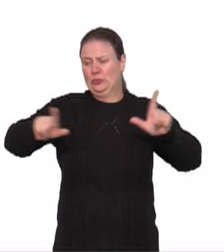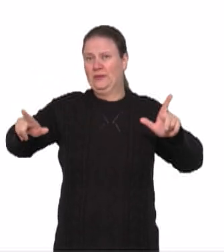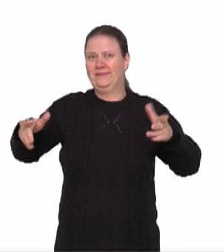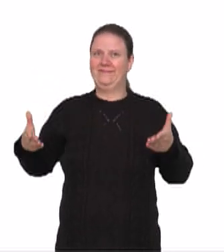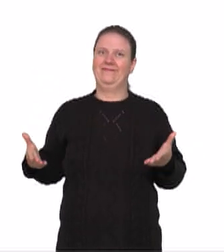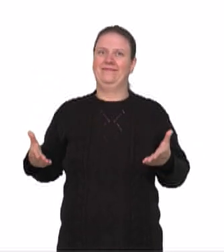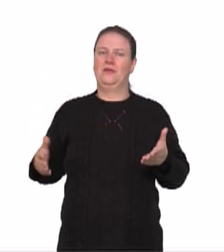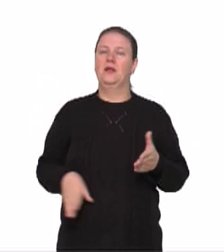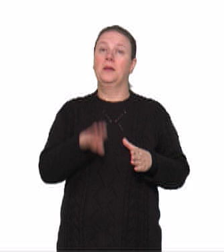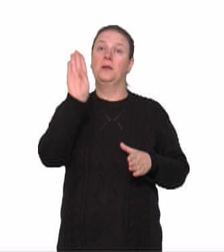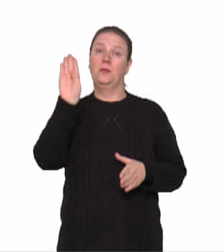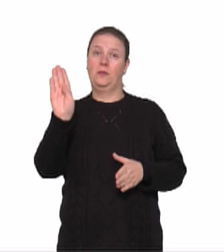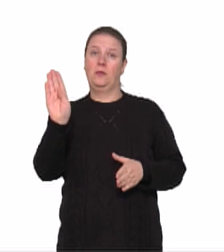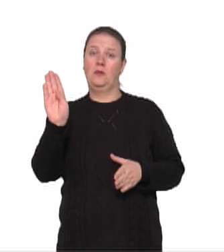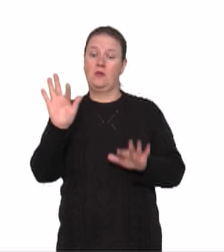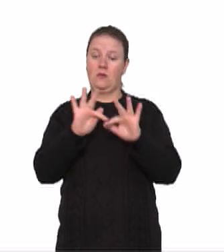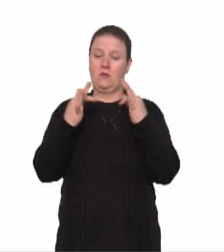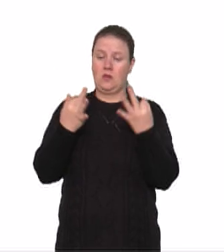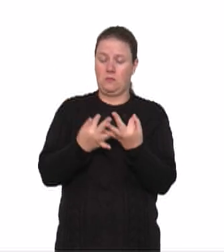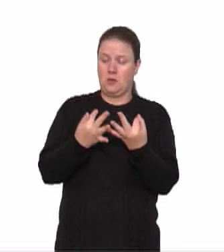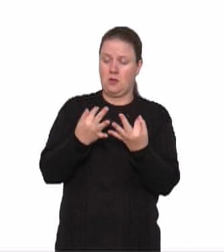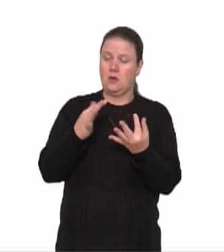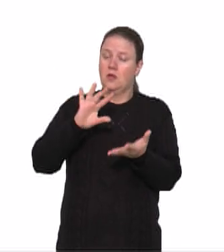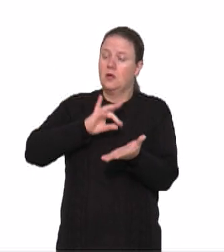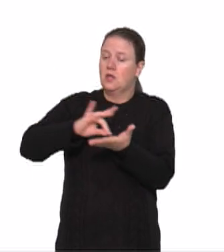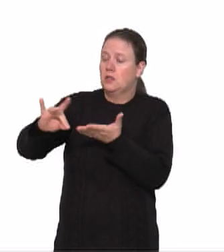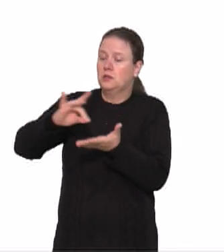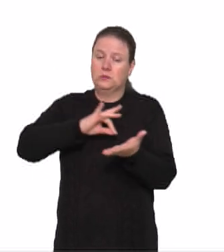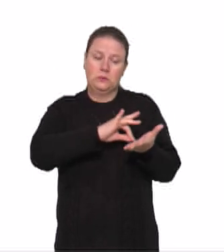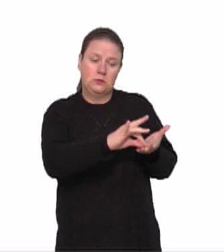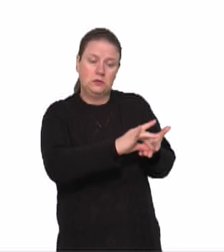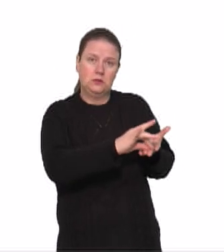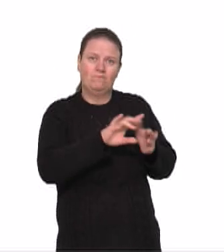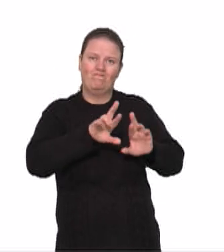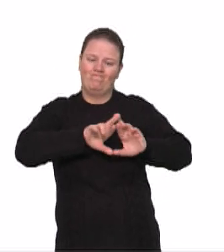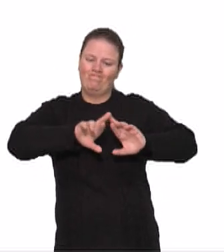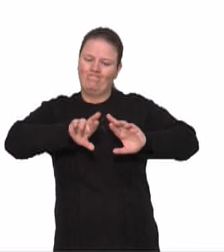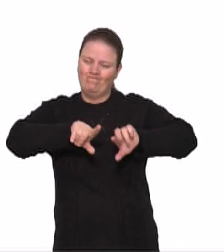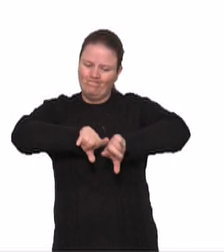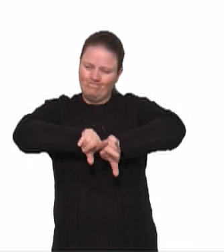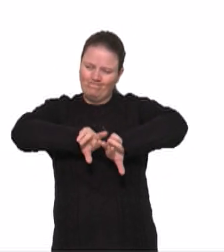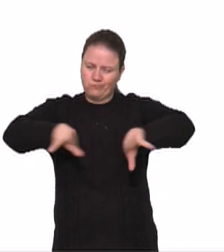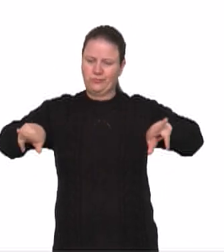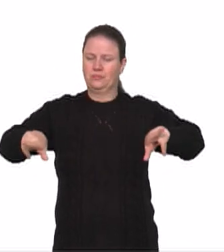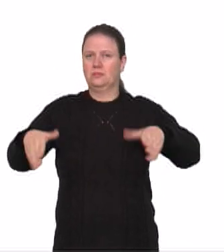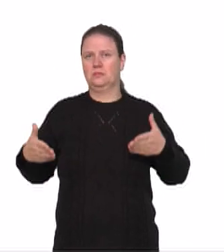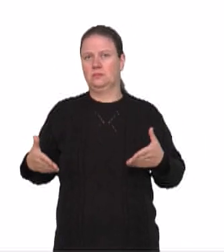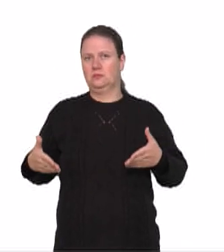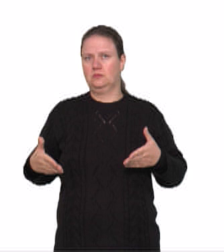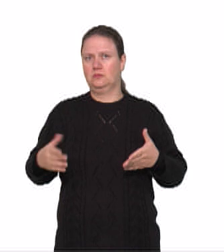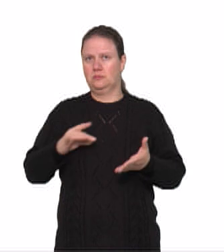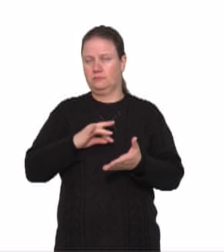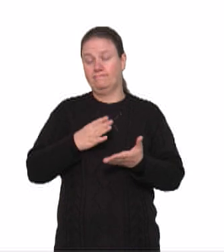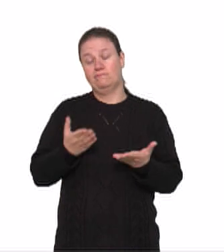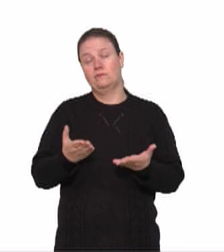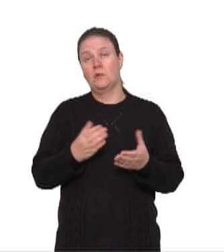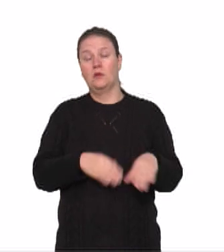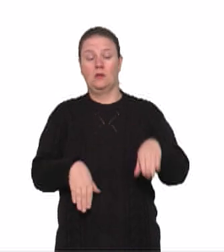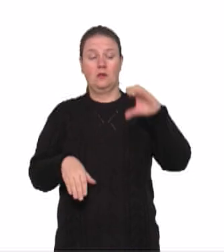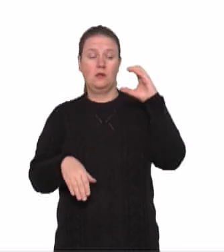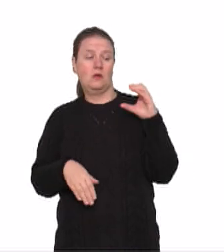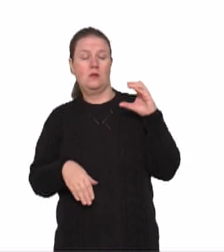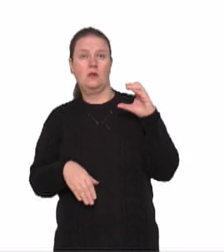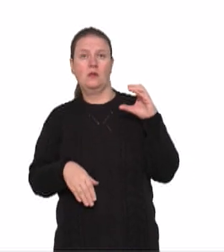de pertencerem a famílias inimigas? Romeu pertence à família dos Montecchios e Julieta à família dos Capuletos?